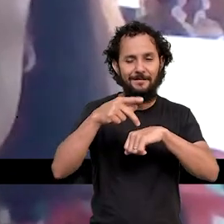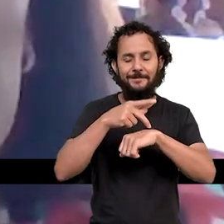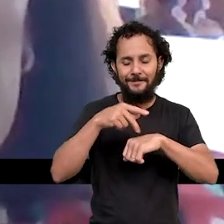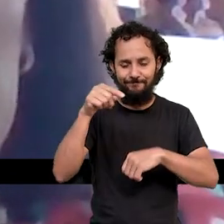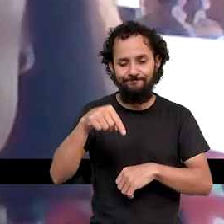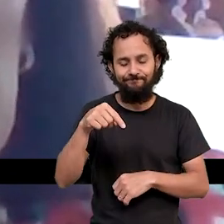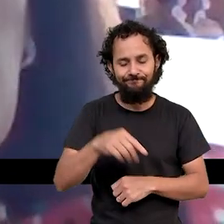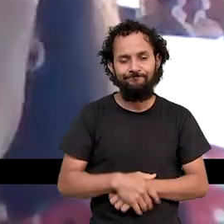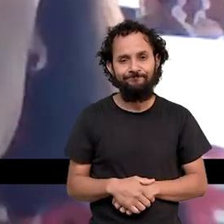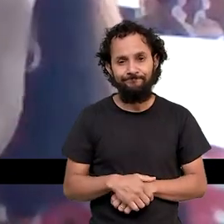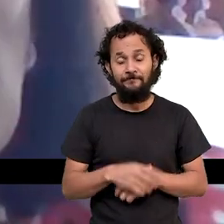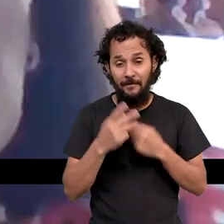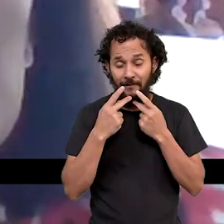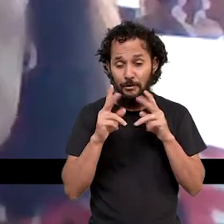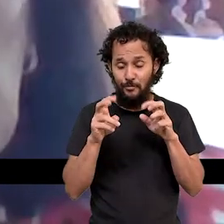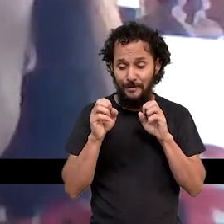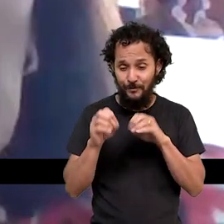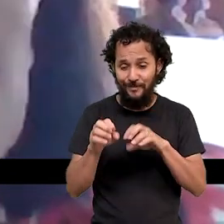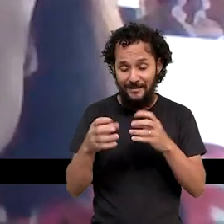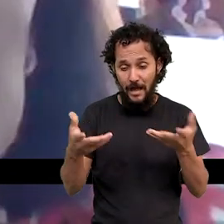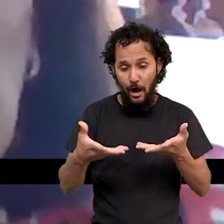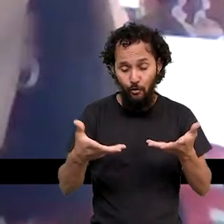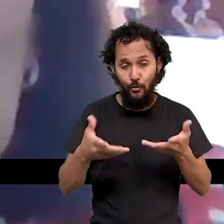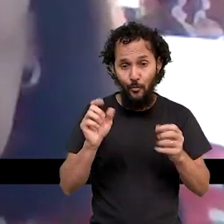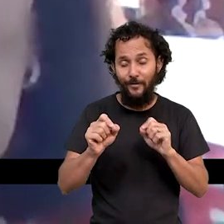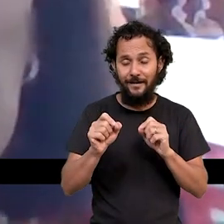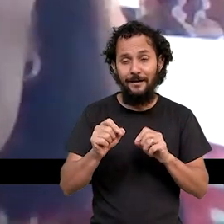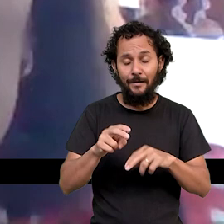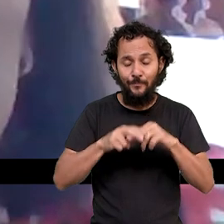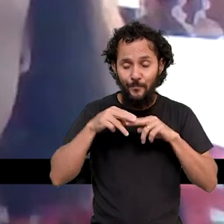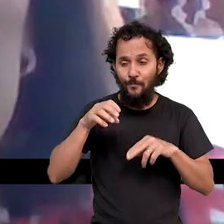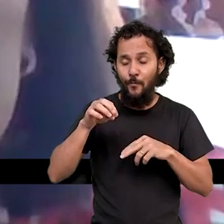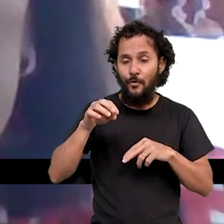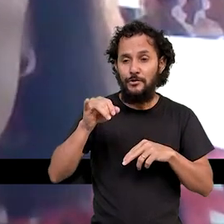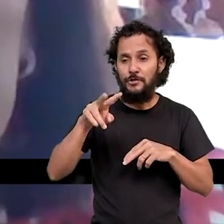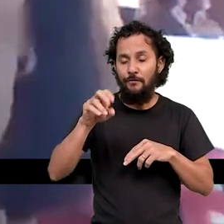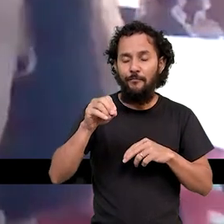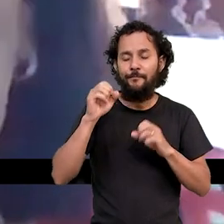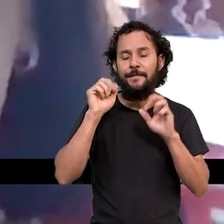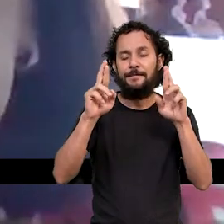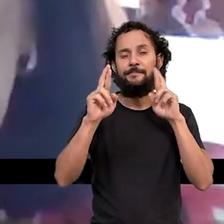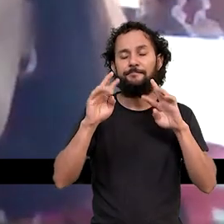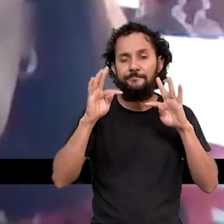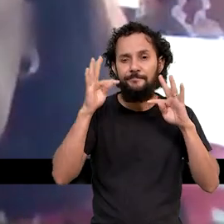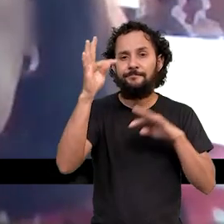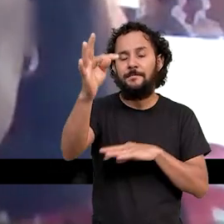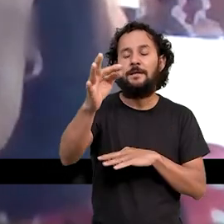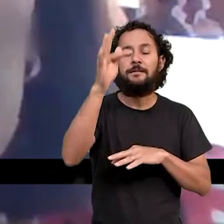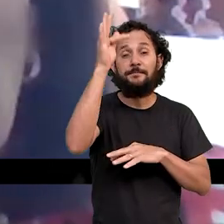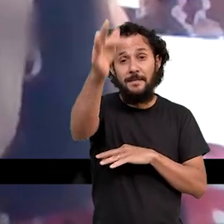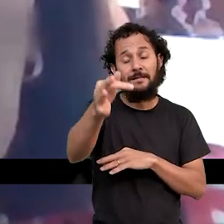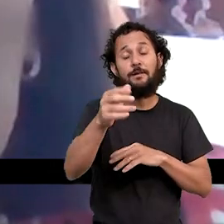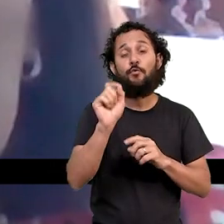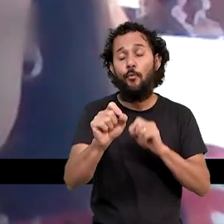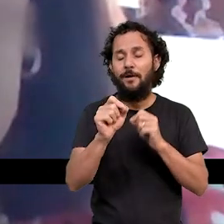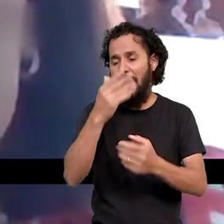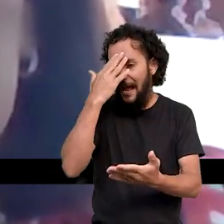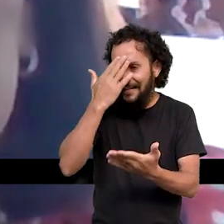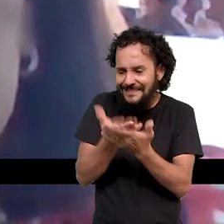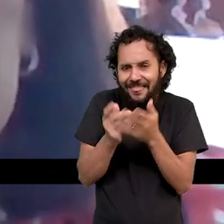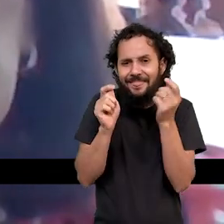país. E falar em educação agora tem que ser um motivo de esperança, para que a gente volte a